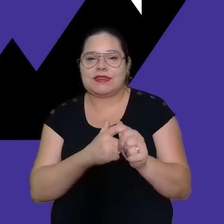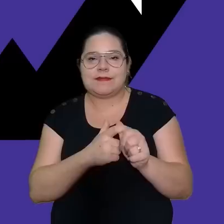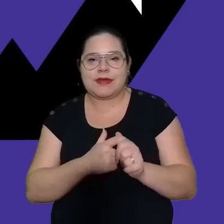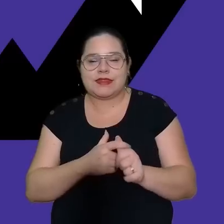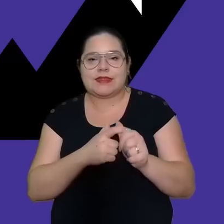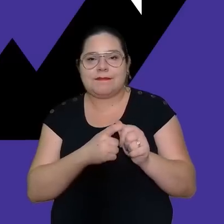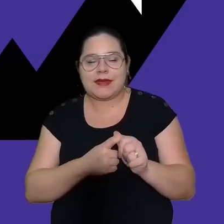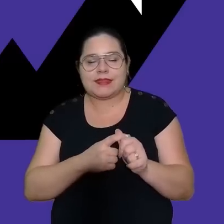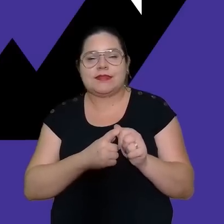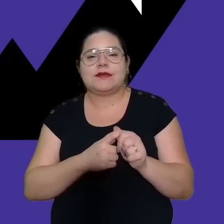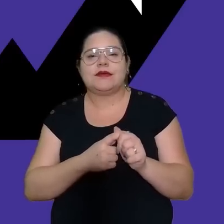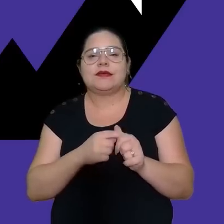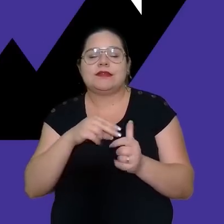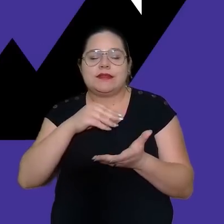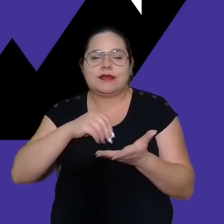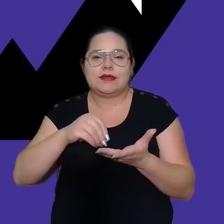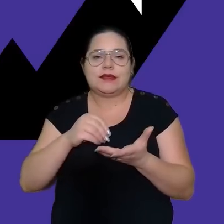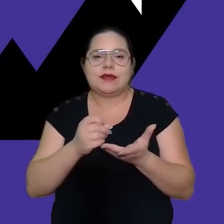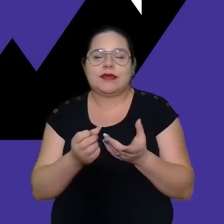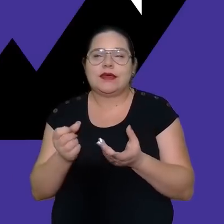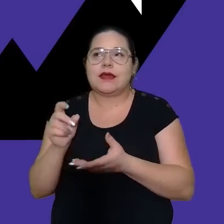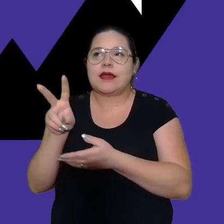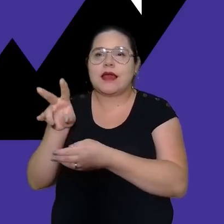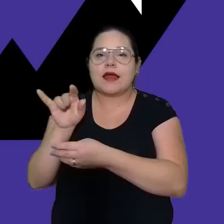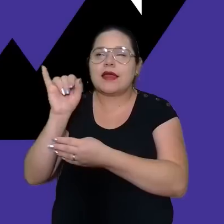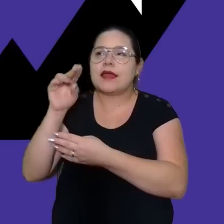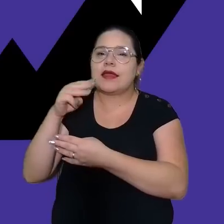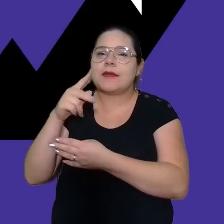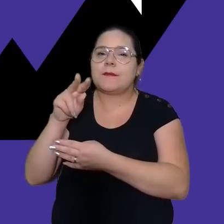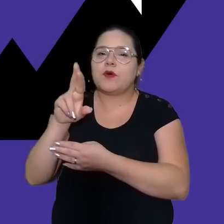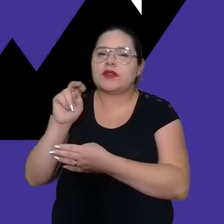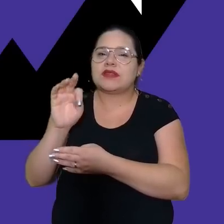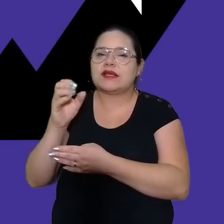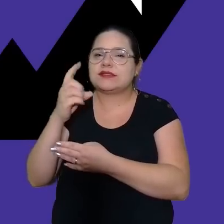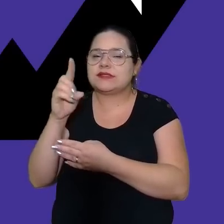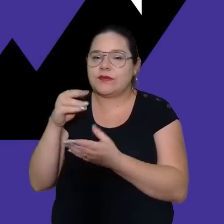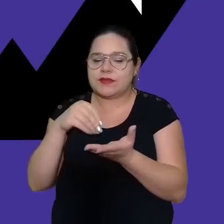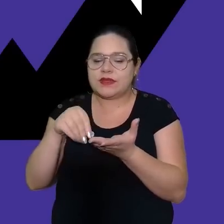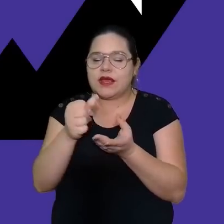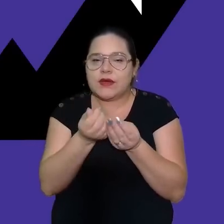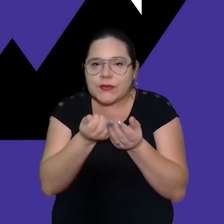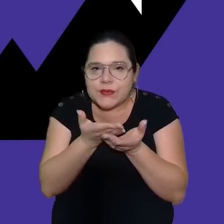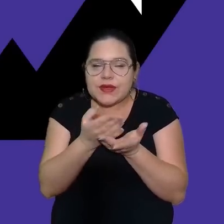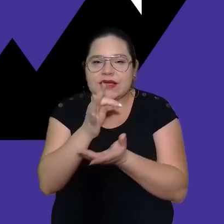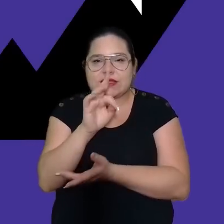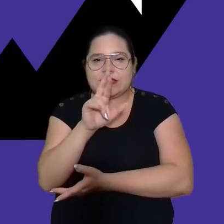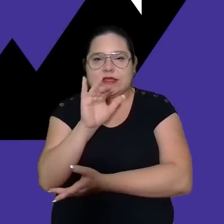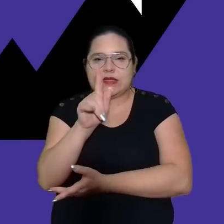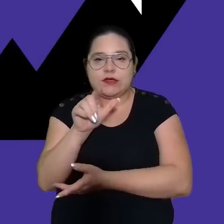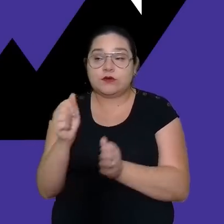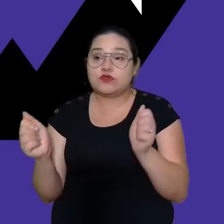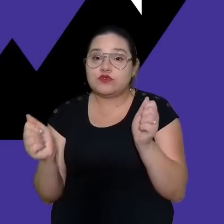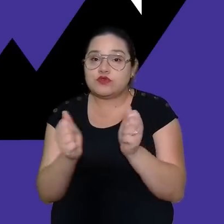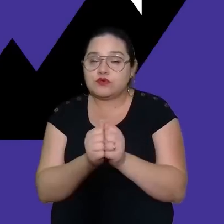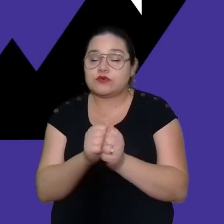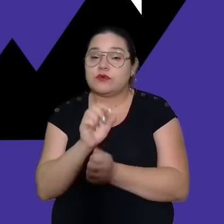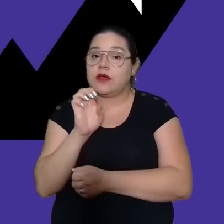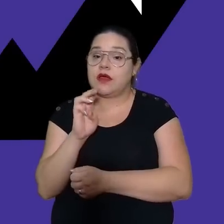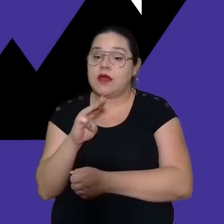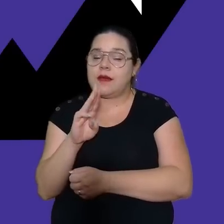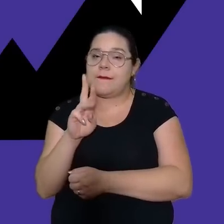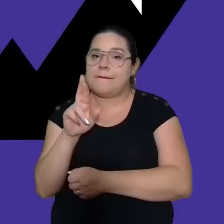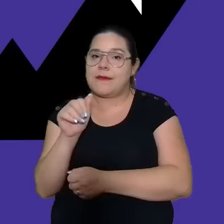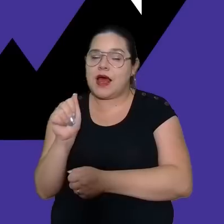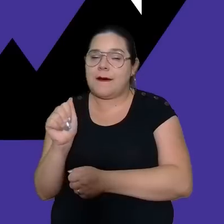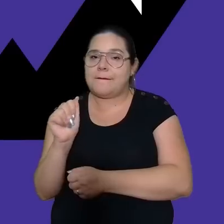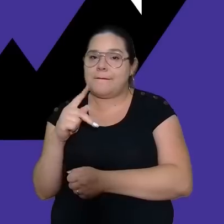trigo, rapidamente, através de um trabalho fantástico dos produtores em conjunto com a Embrapa, vai se tornar